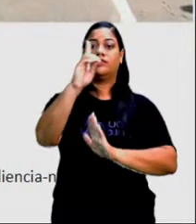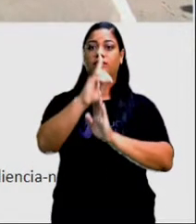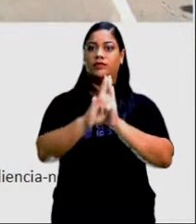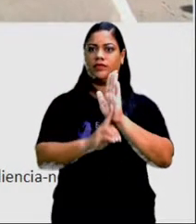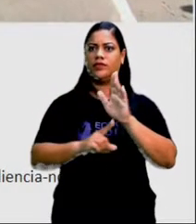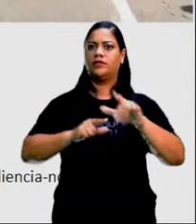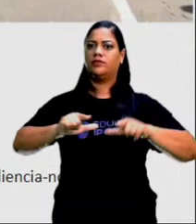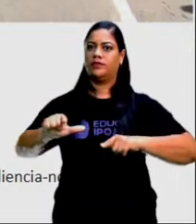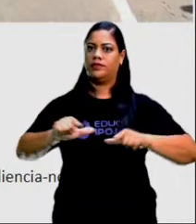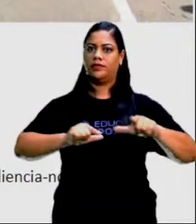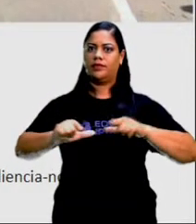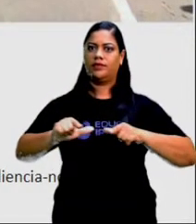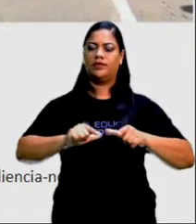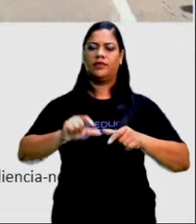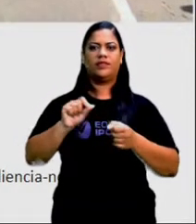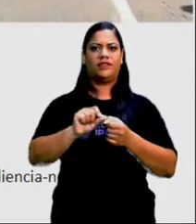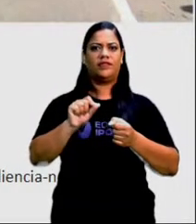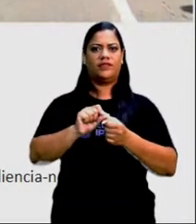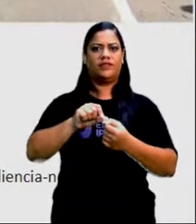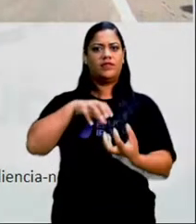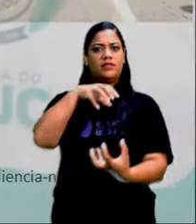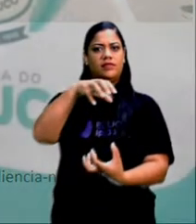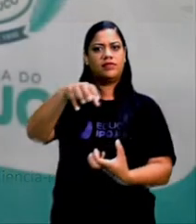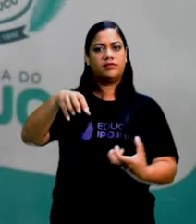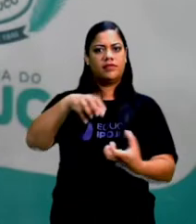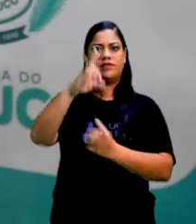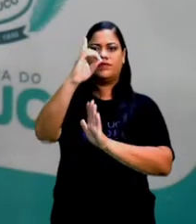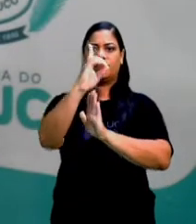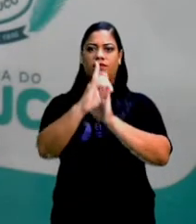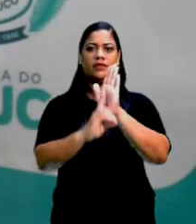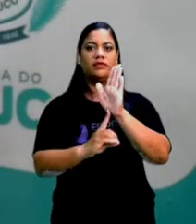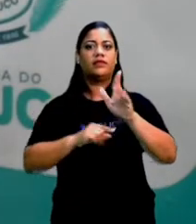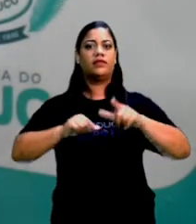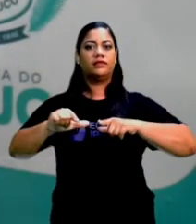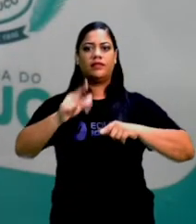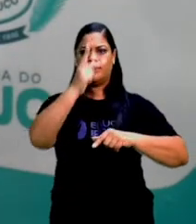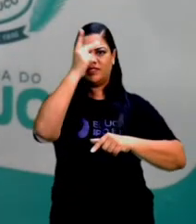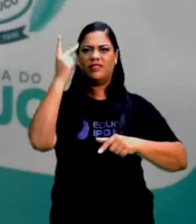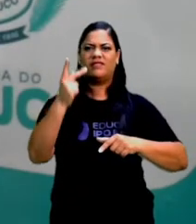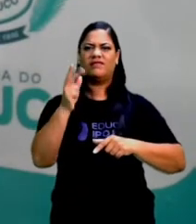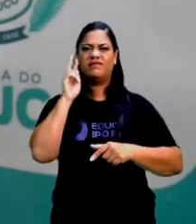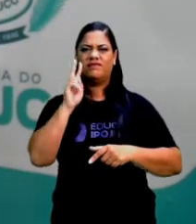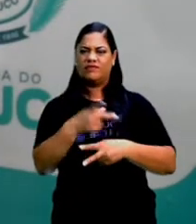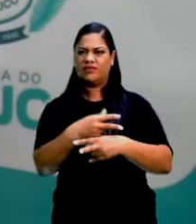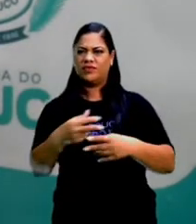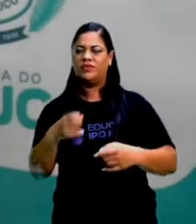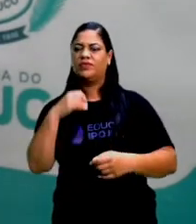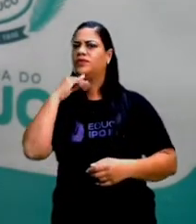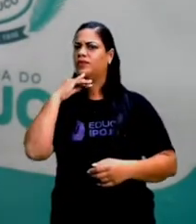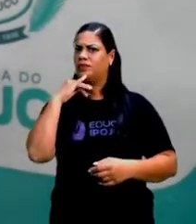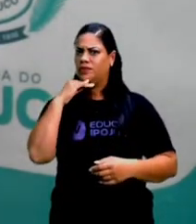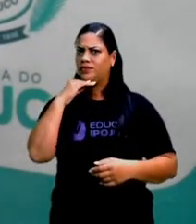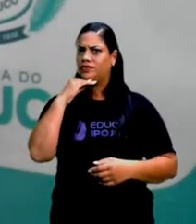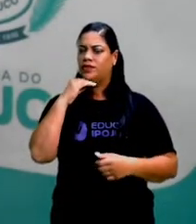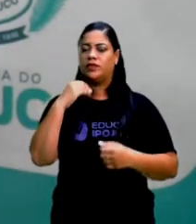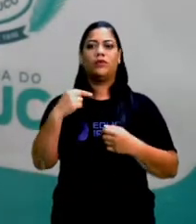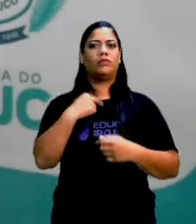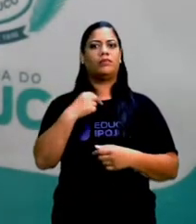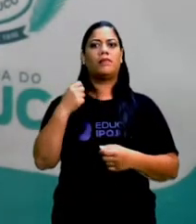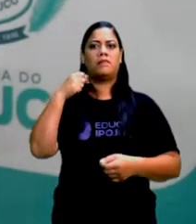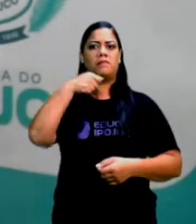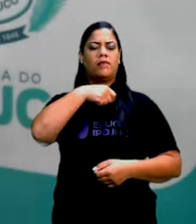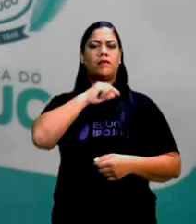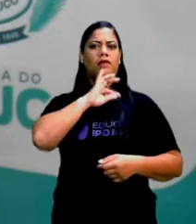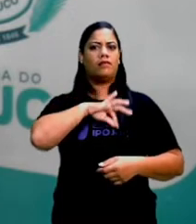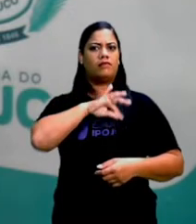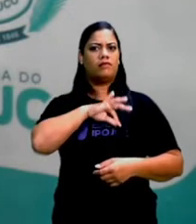do trabalhador. Fazer greve é um direito do trabalhador. Se as coisas não estão indo bem, se ele não está sendo bem remunerado, se ele